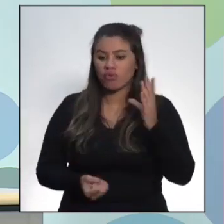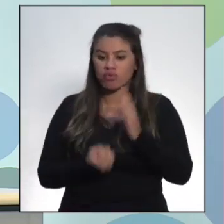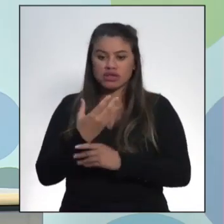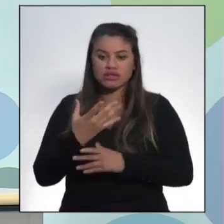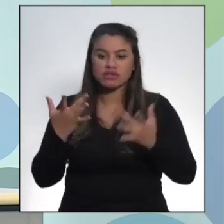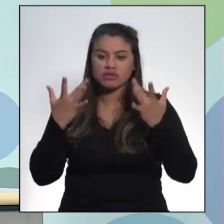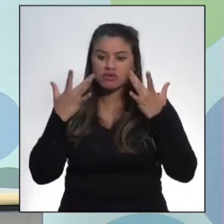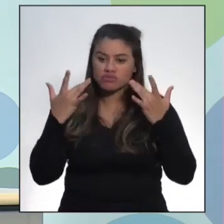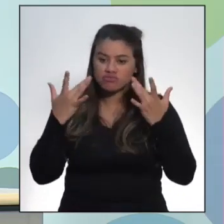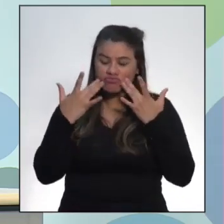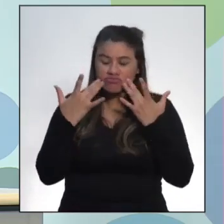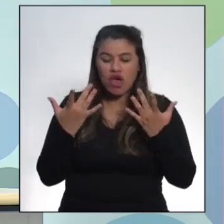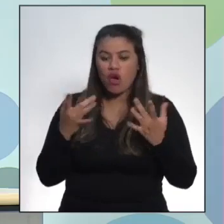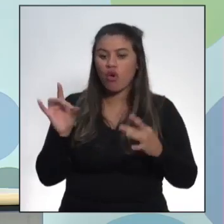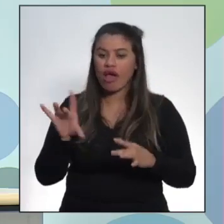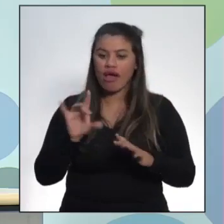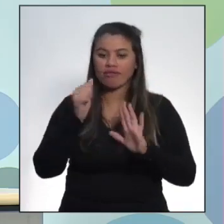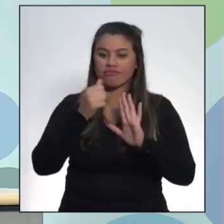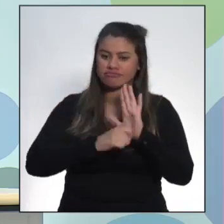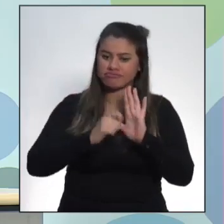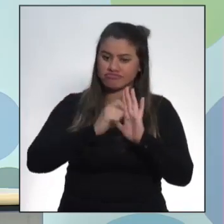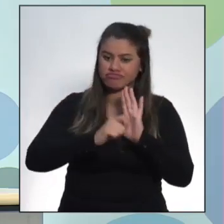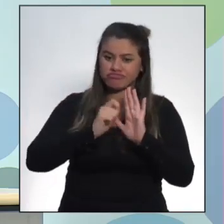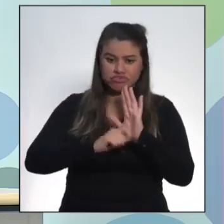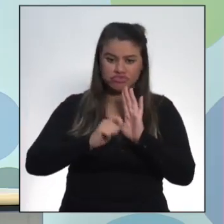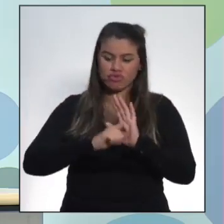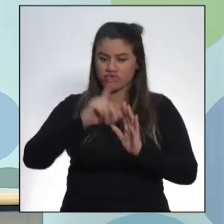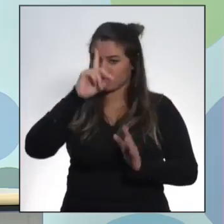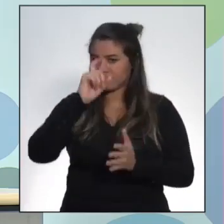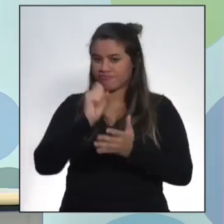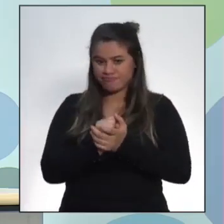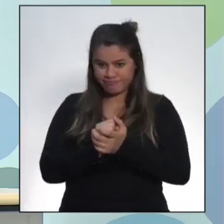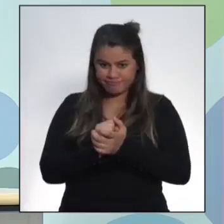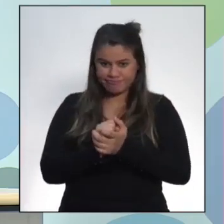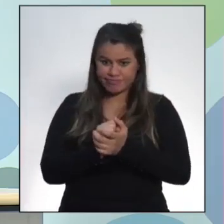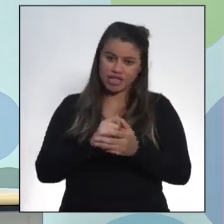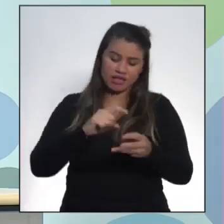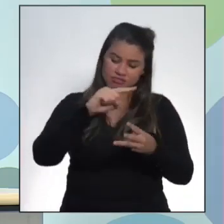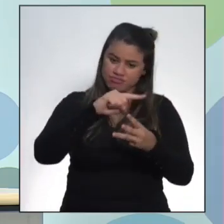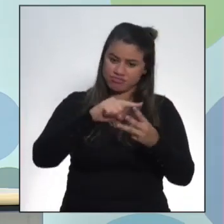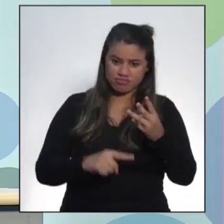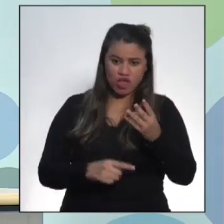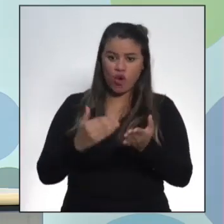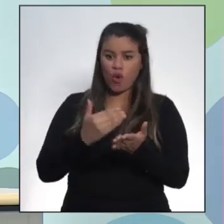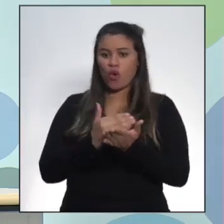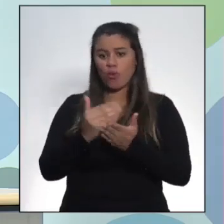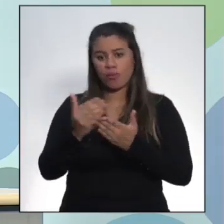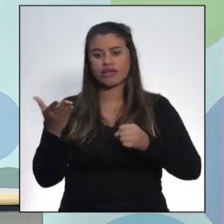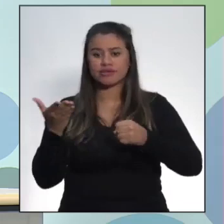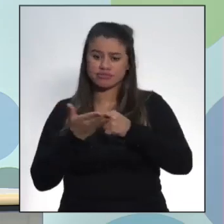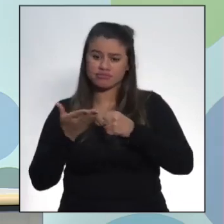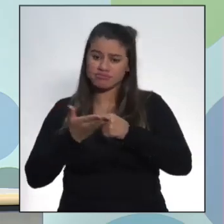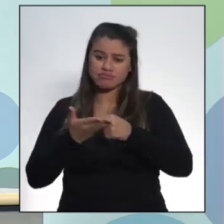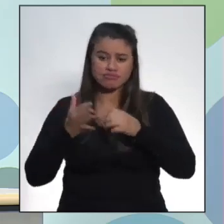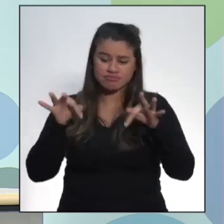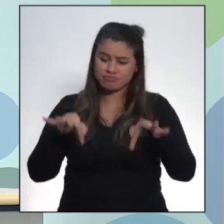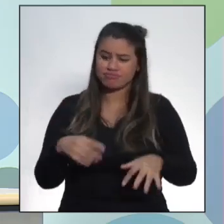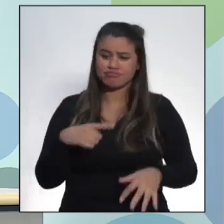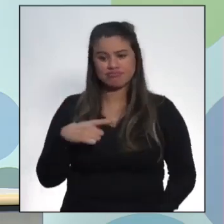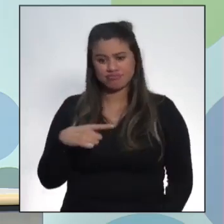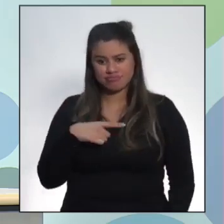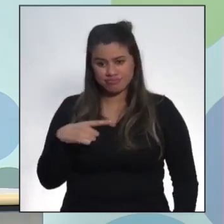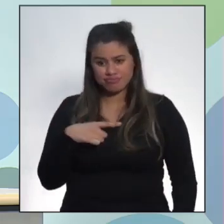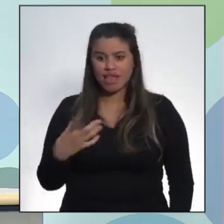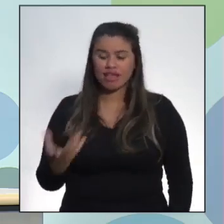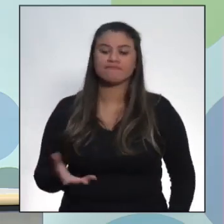Cada escritor é livre, né? Mas o texto clássico você tem lá, a famosa introdução, desenvolvimento e conclusão, né? No teatro,